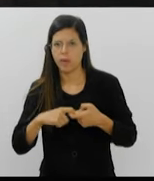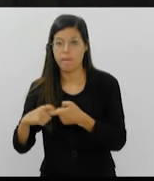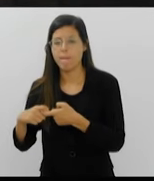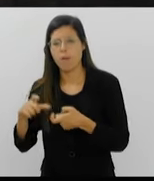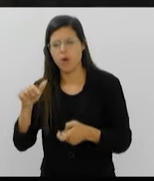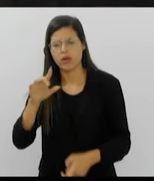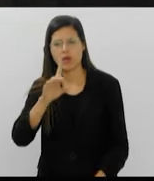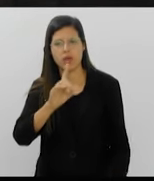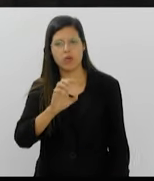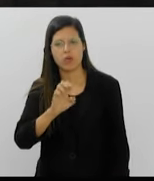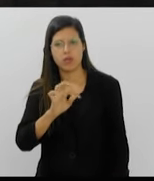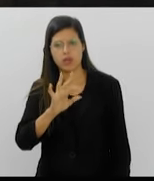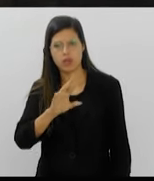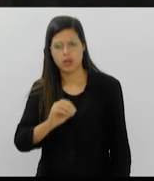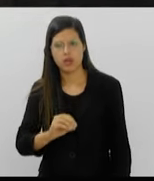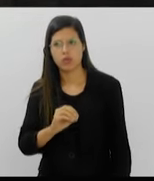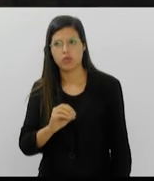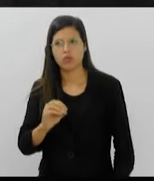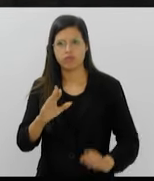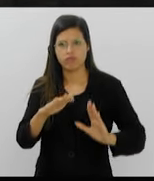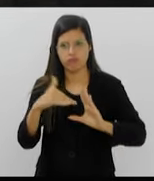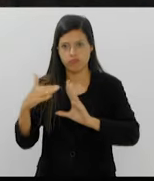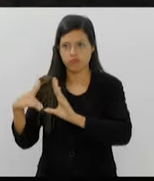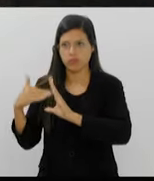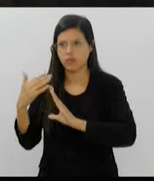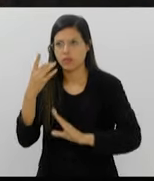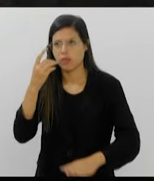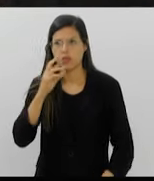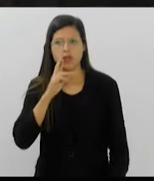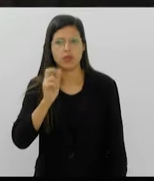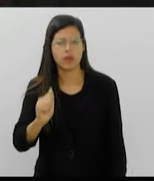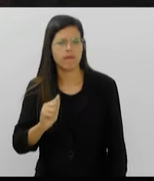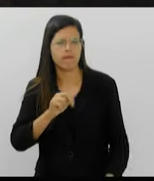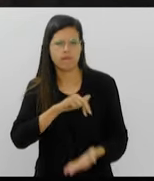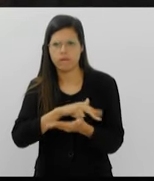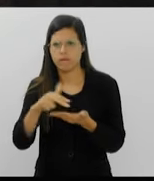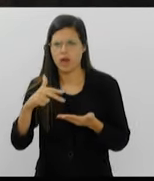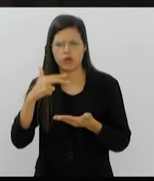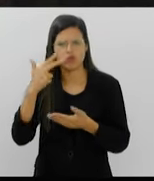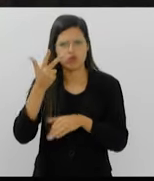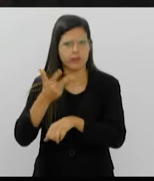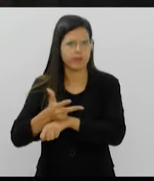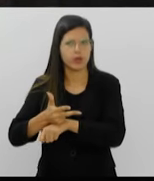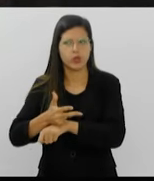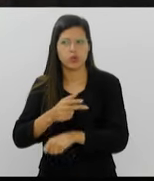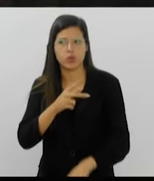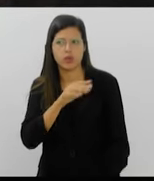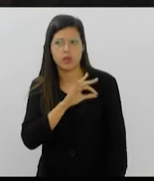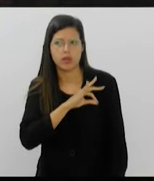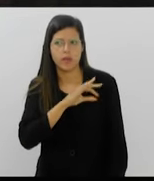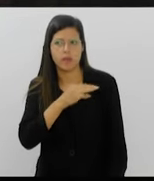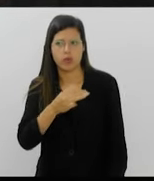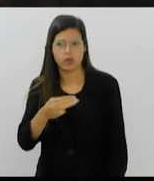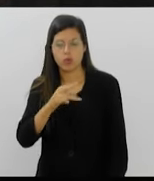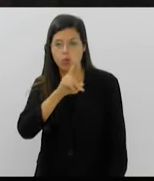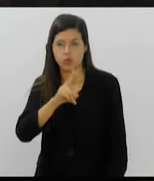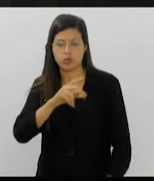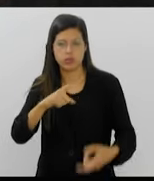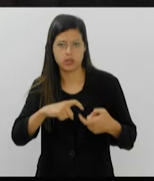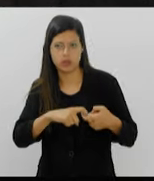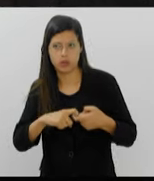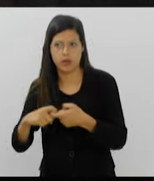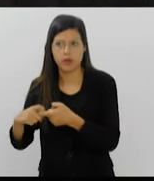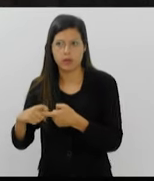Detro. Eu tenho recebido, deputado Rodrigo Amorim, vários vídeos da PM utilizando o reboque